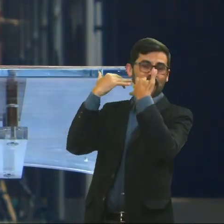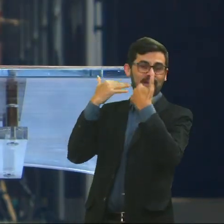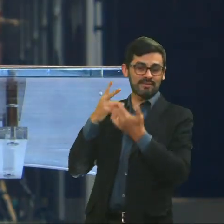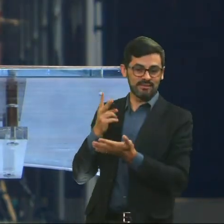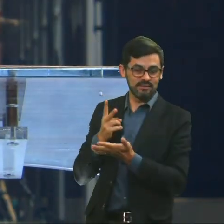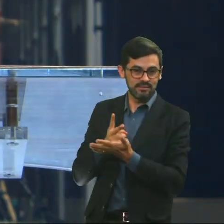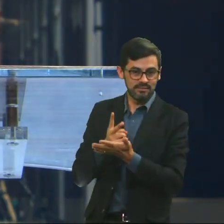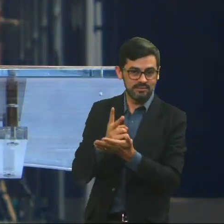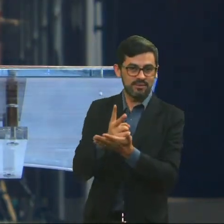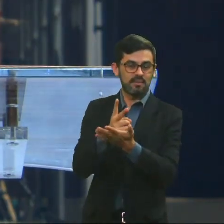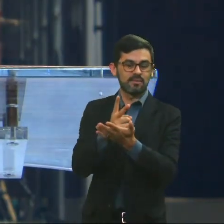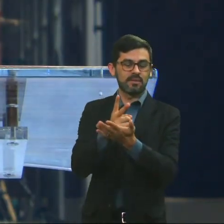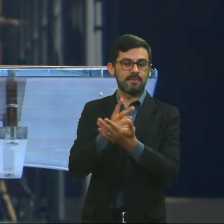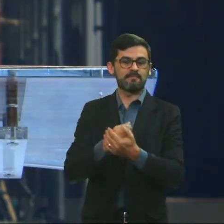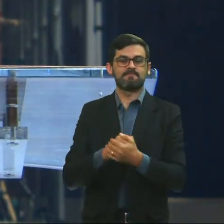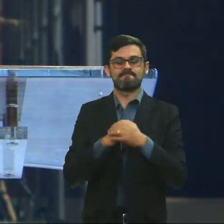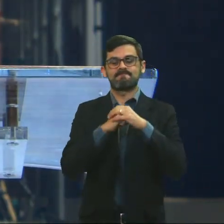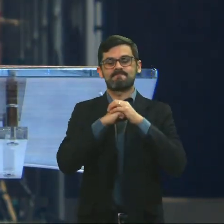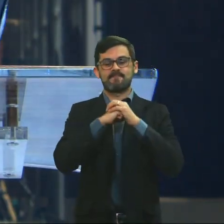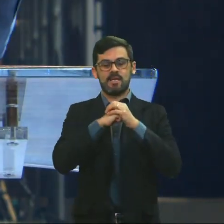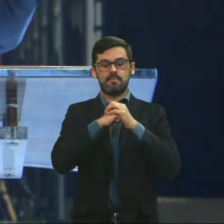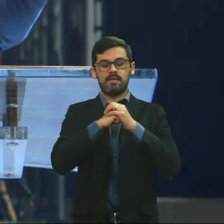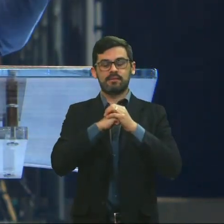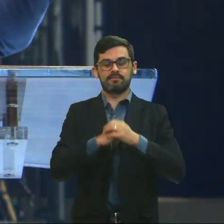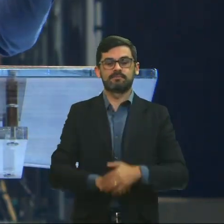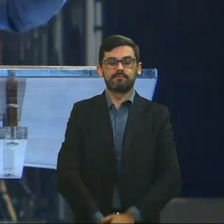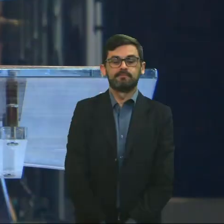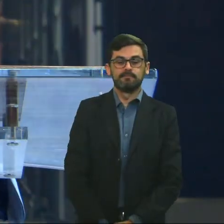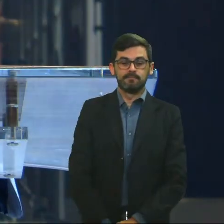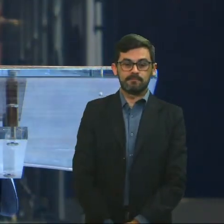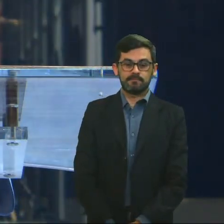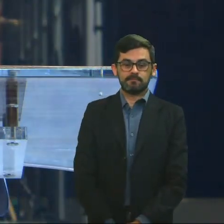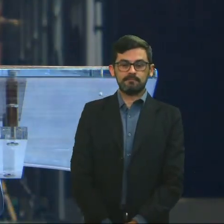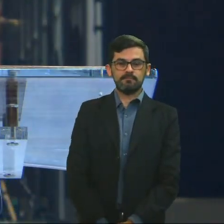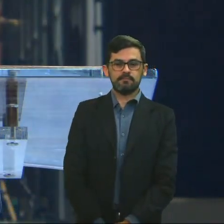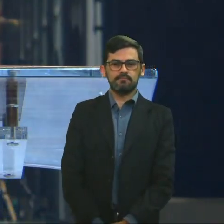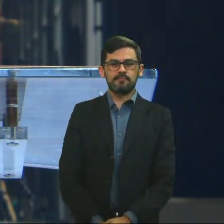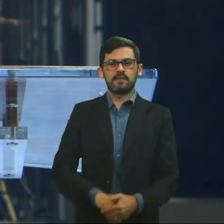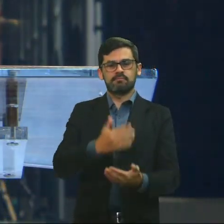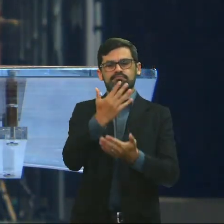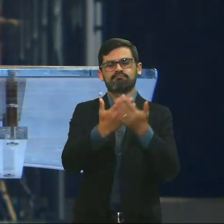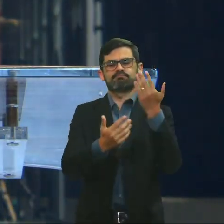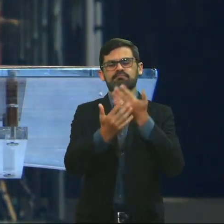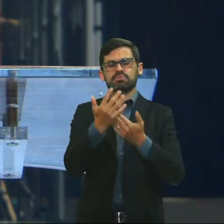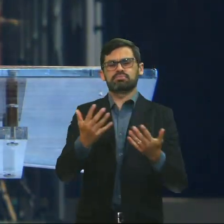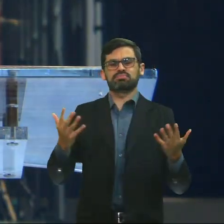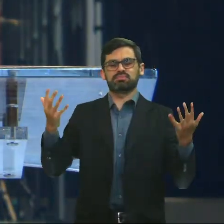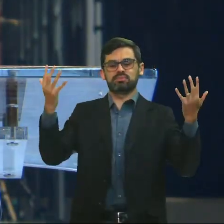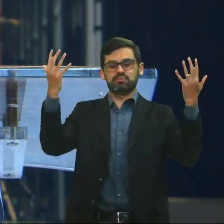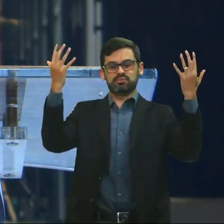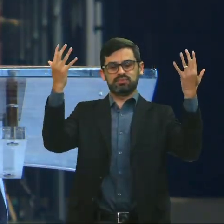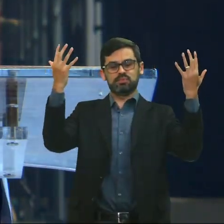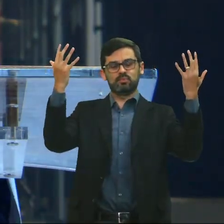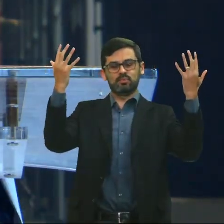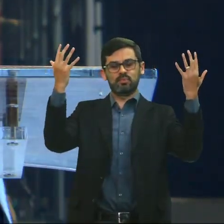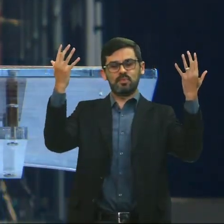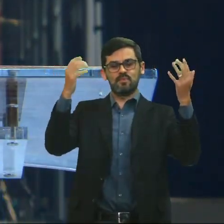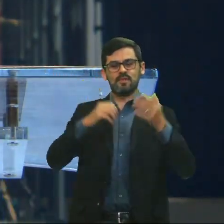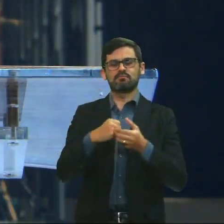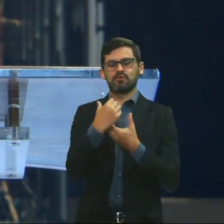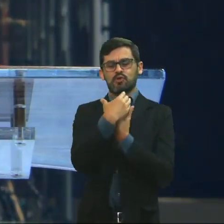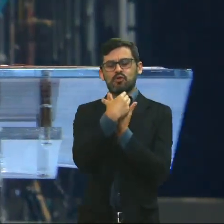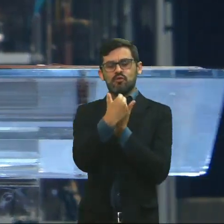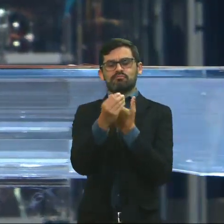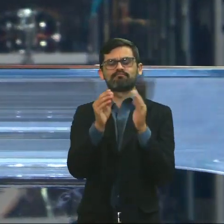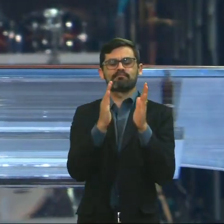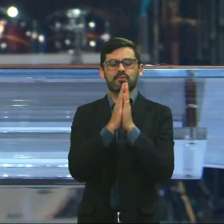de vinho. Amém. Amém? Estende as mãos para o céu, sim, em sinal de rendição a Jesus. Repete comigo: